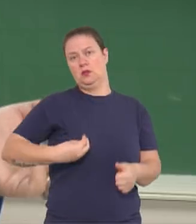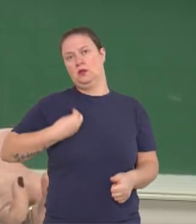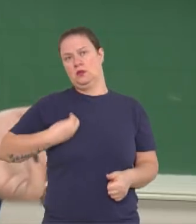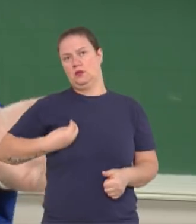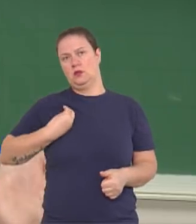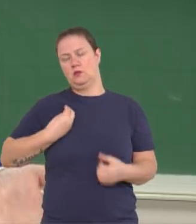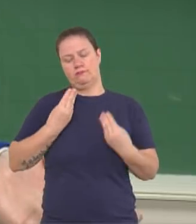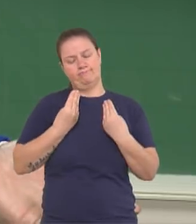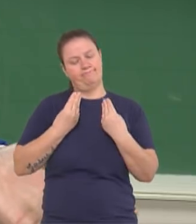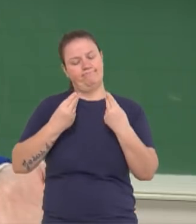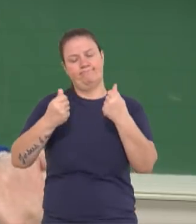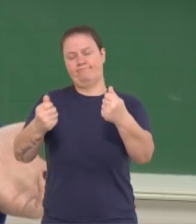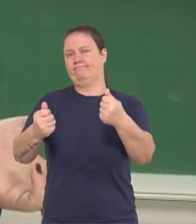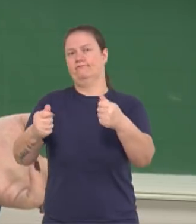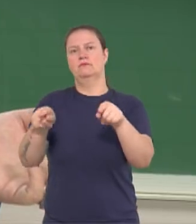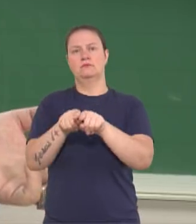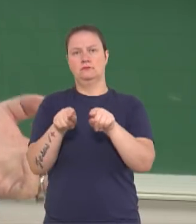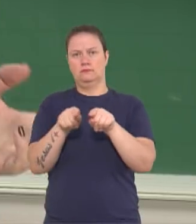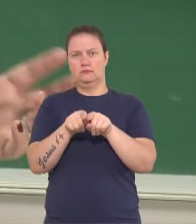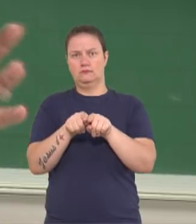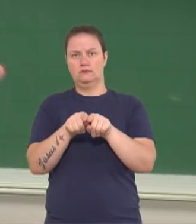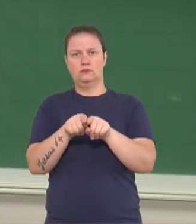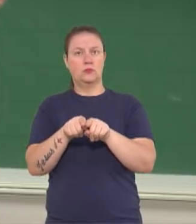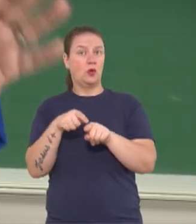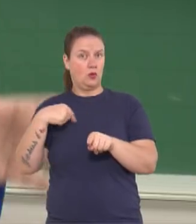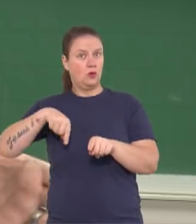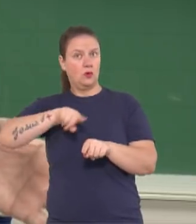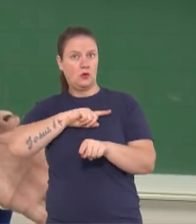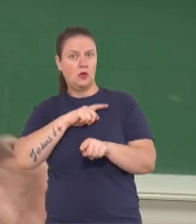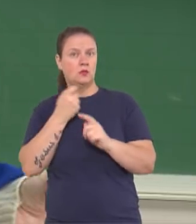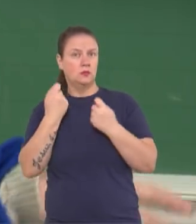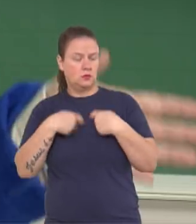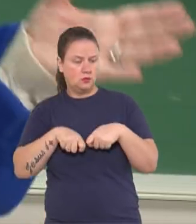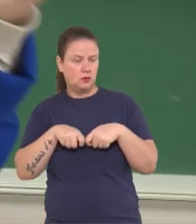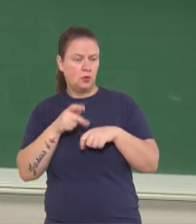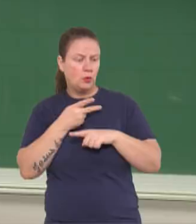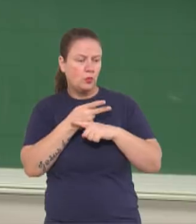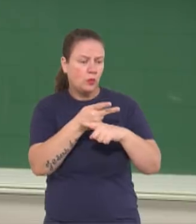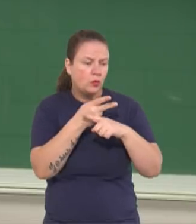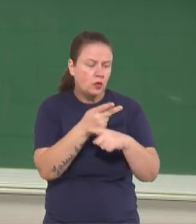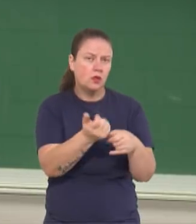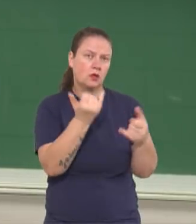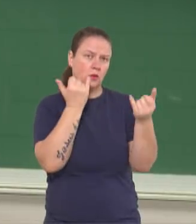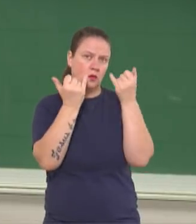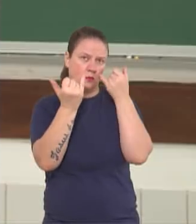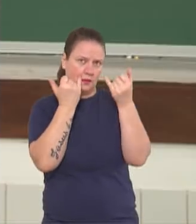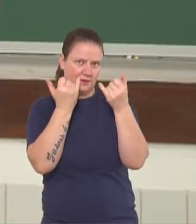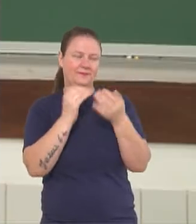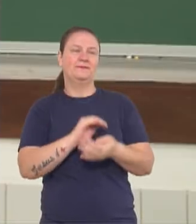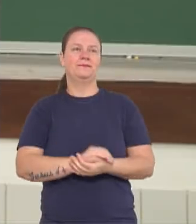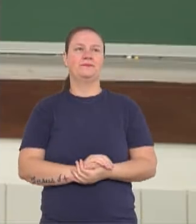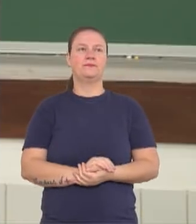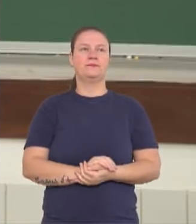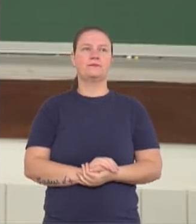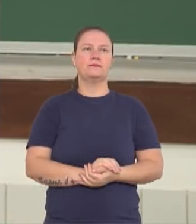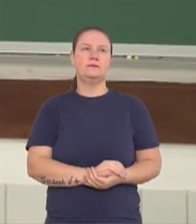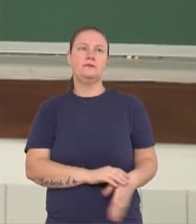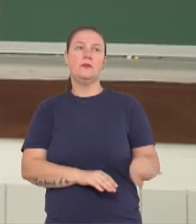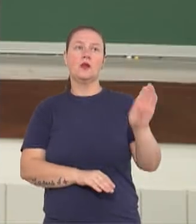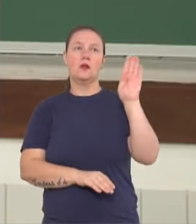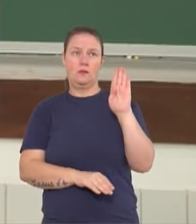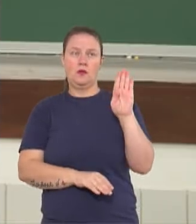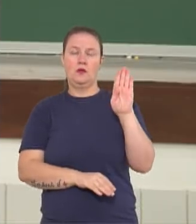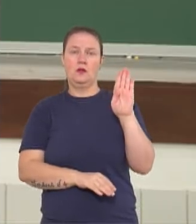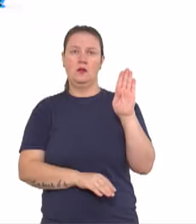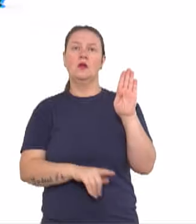com qualidade de vida. Então, para isso, nós devemos de buscar a informação e os textos informativos estão aí para isso, certo? Então, alguns ficam em